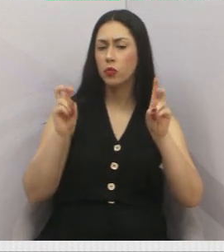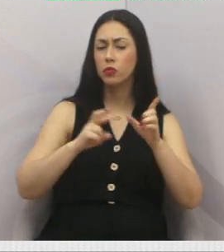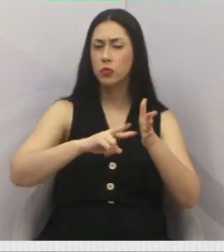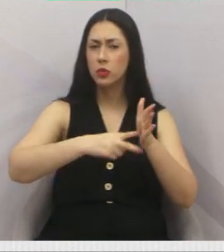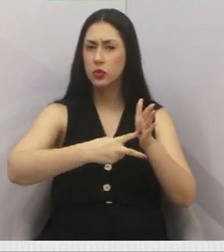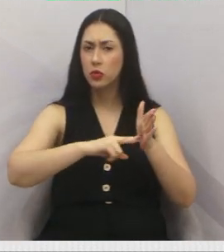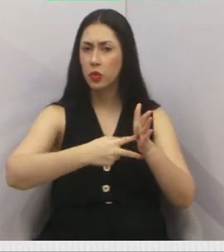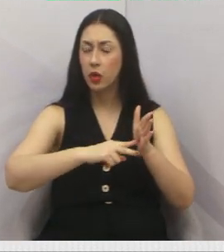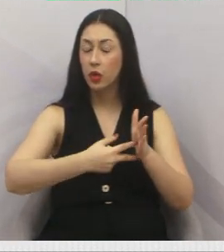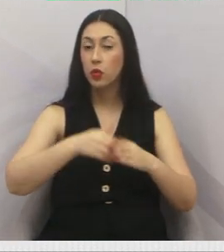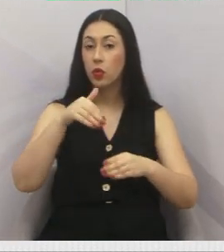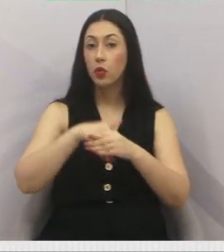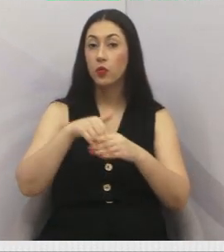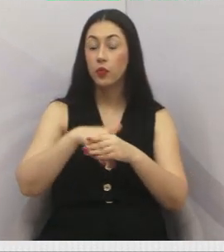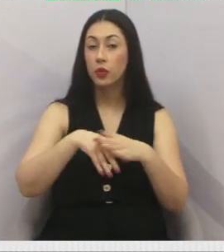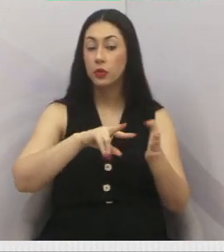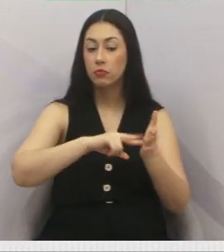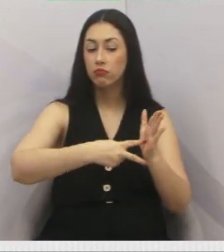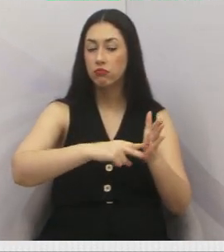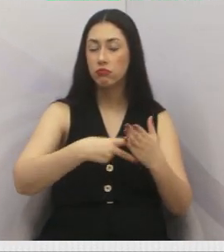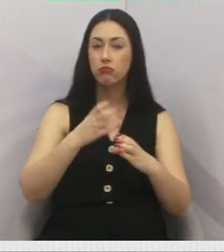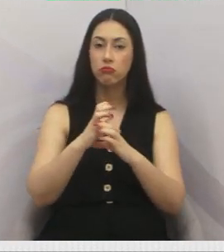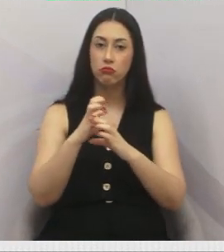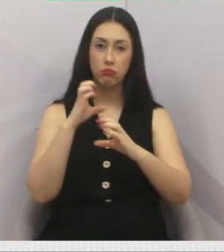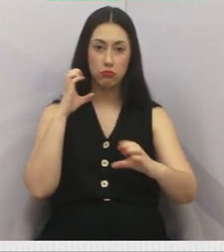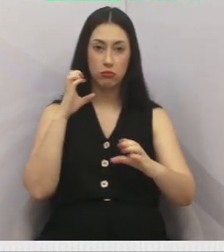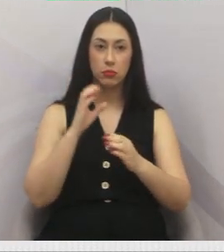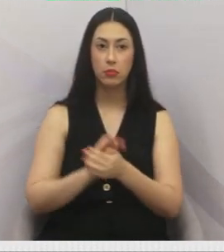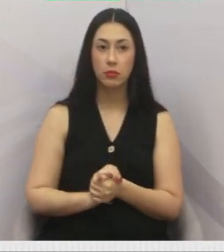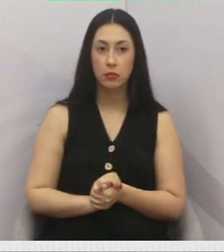sindical, um voto para Sindicato dos Engenheiros.